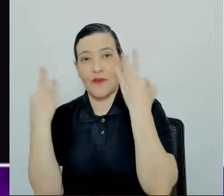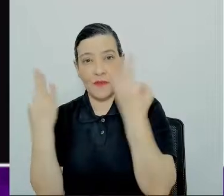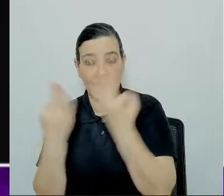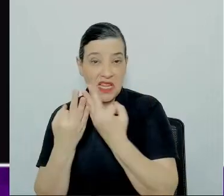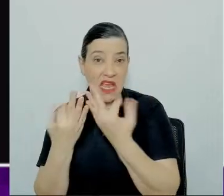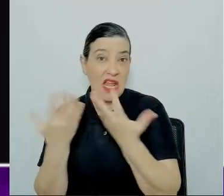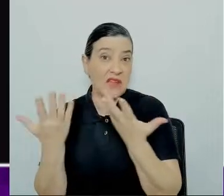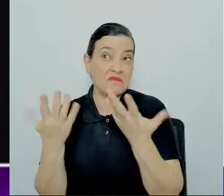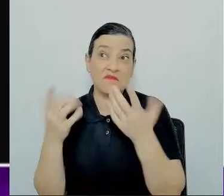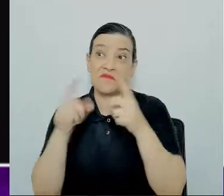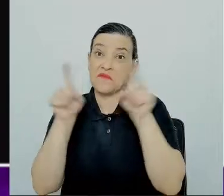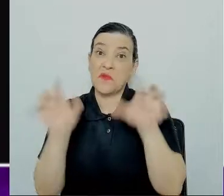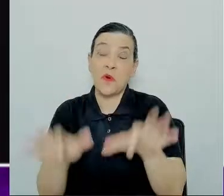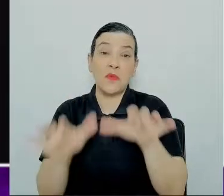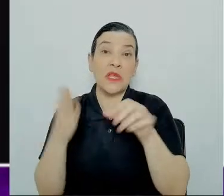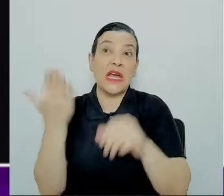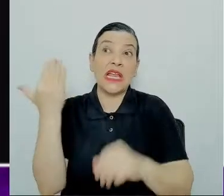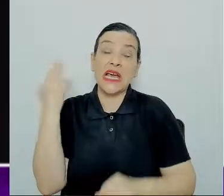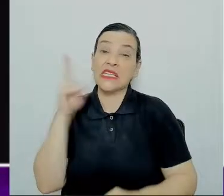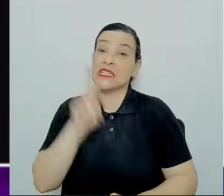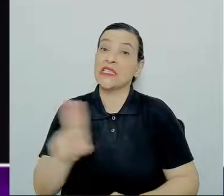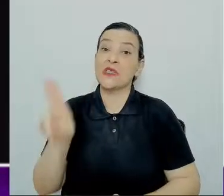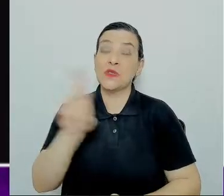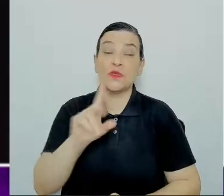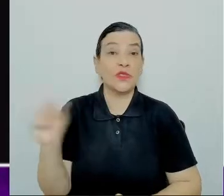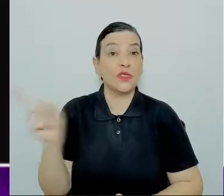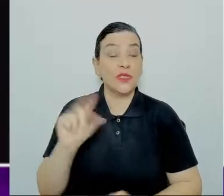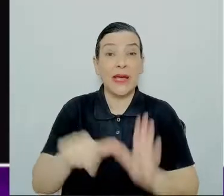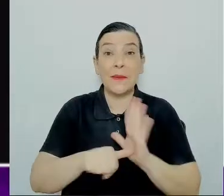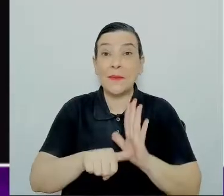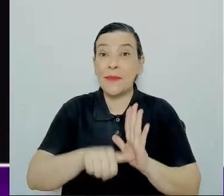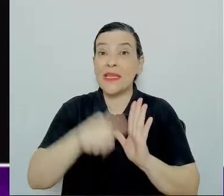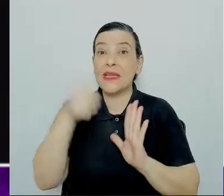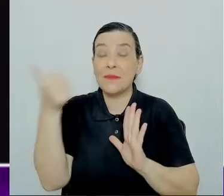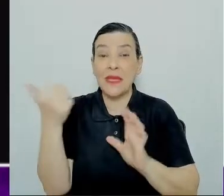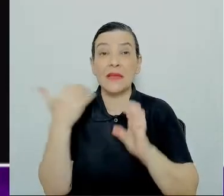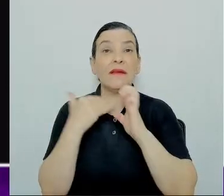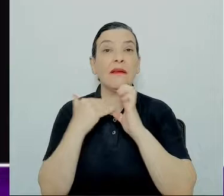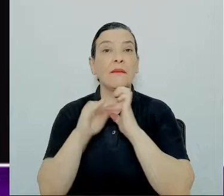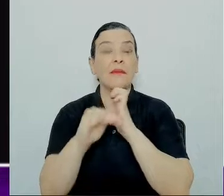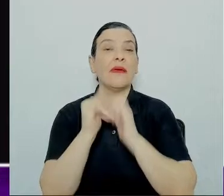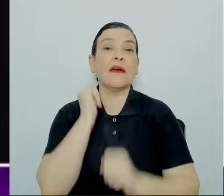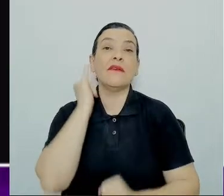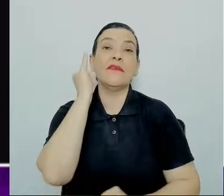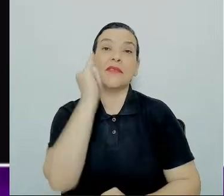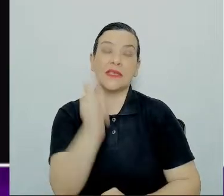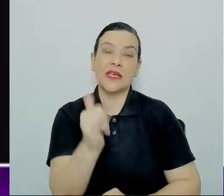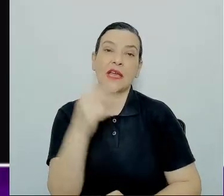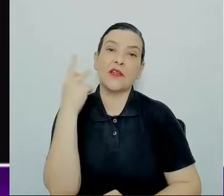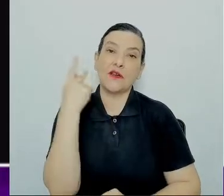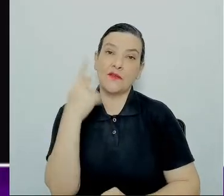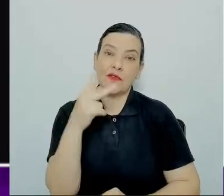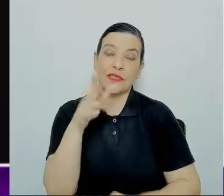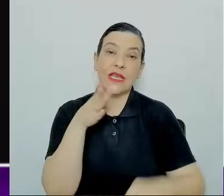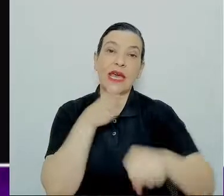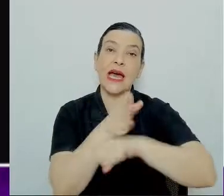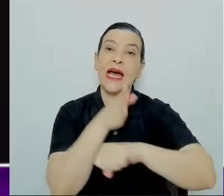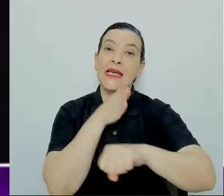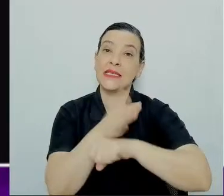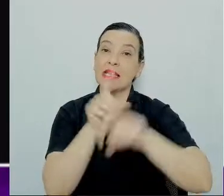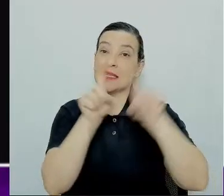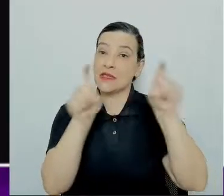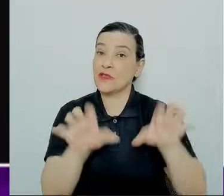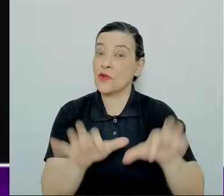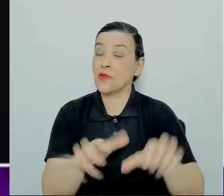tinha utilizado antes, e a primeira coisa é você receber um e-mail dizendo que você está fazendo o acesso de um computador